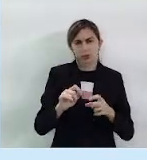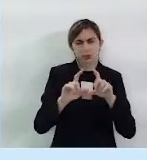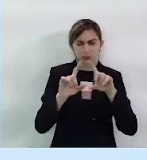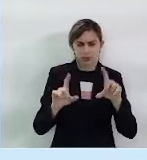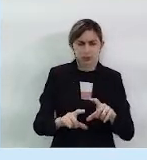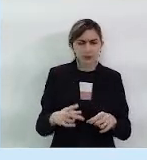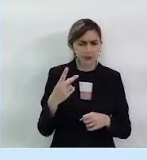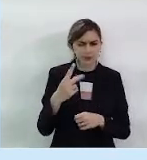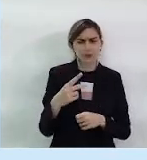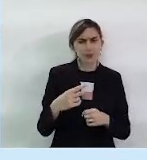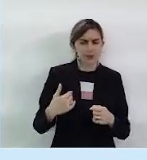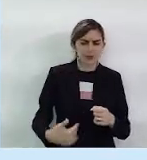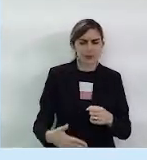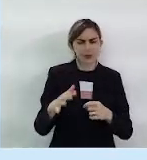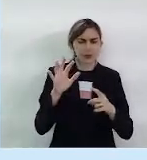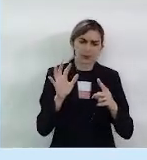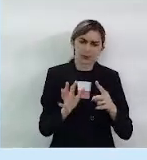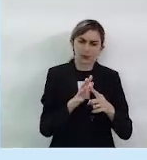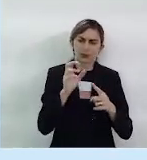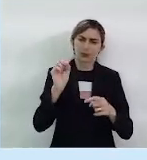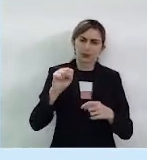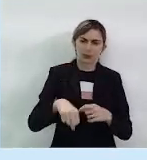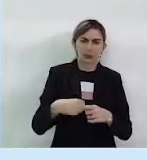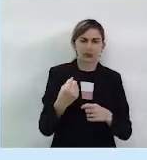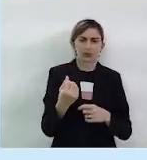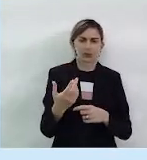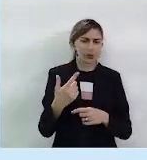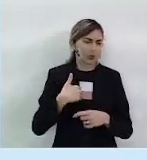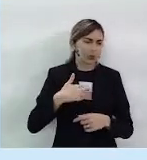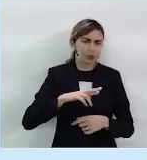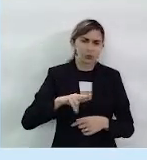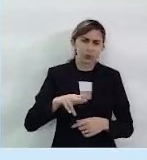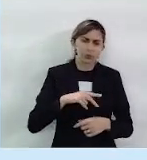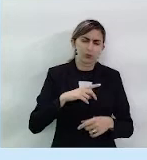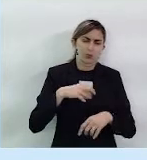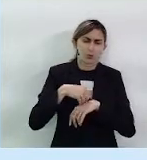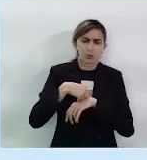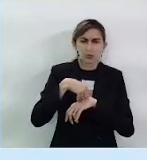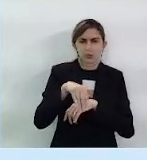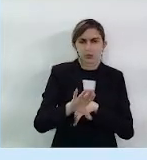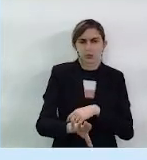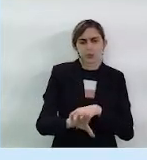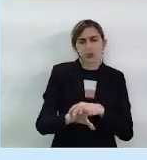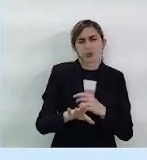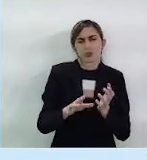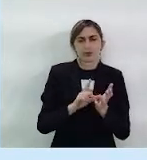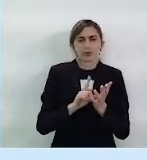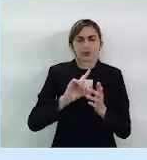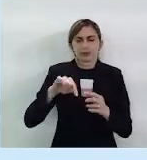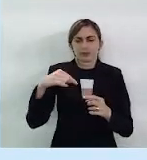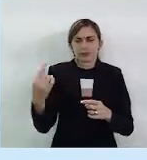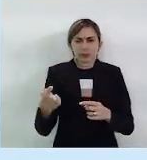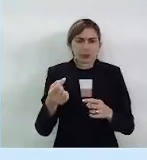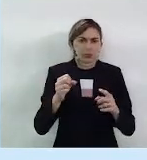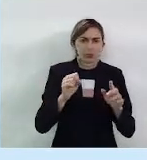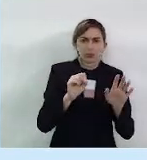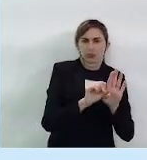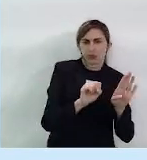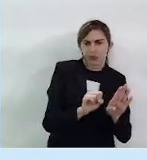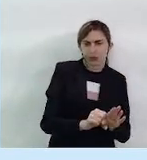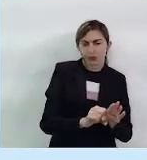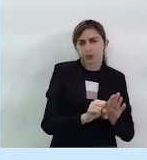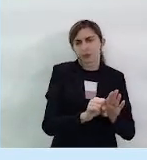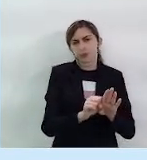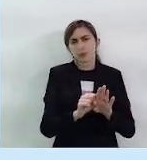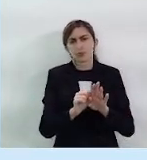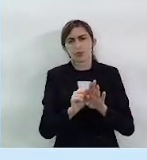posição delas vai influenciar, sim. Eu não vou colocar o artigo depois do substantivo,